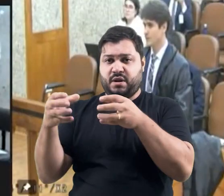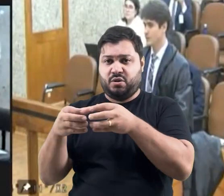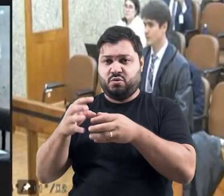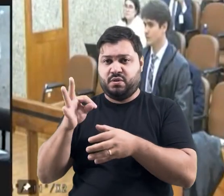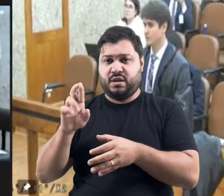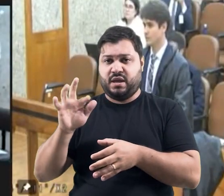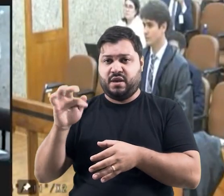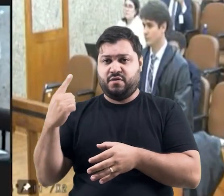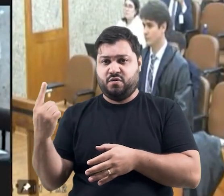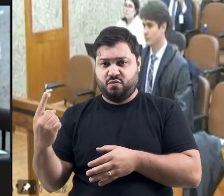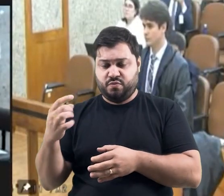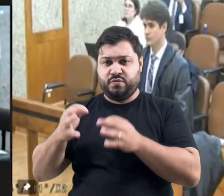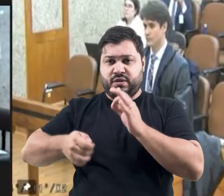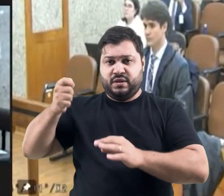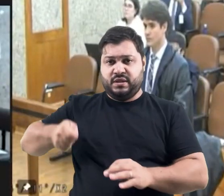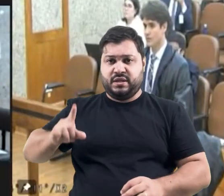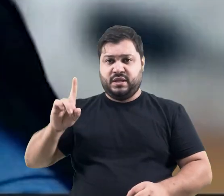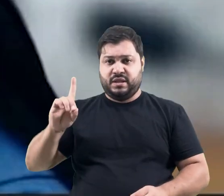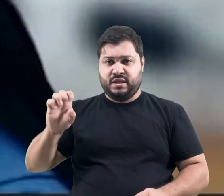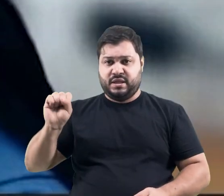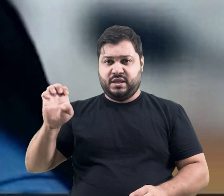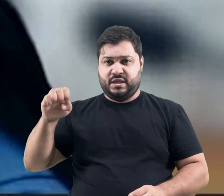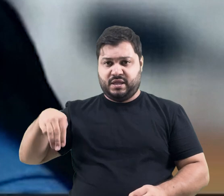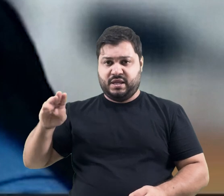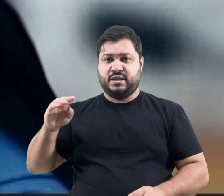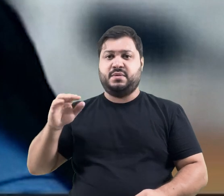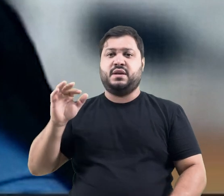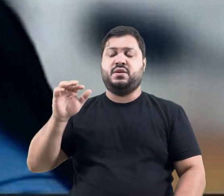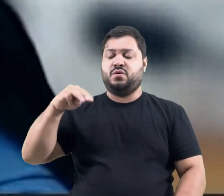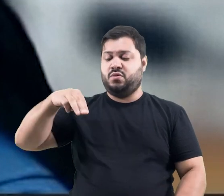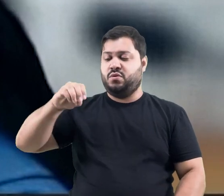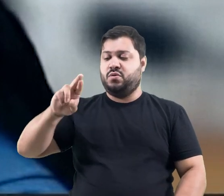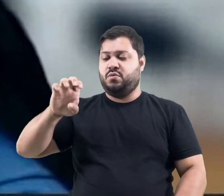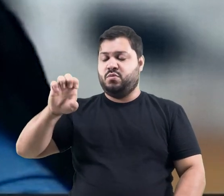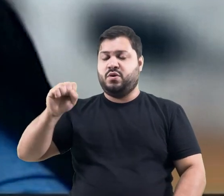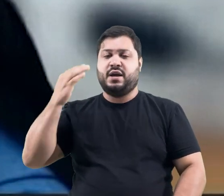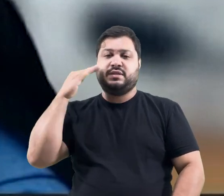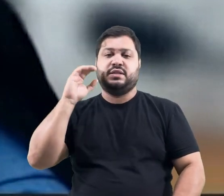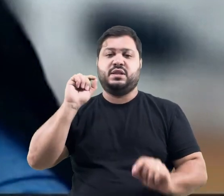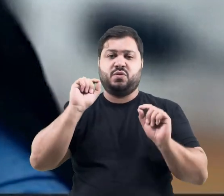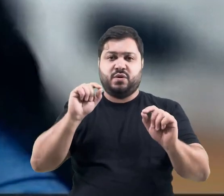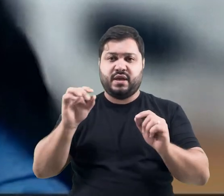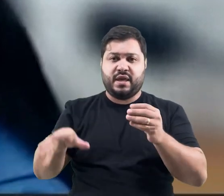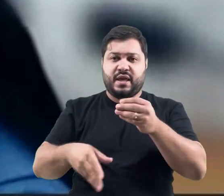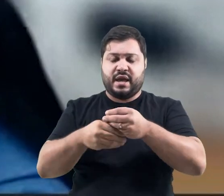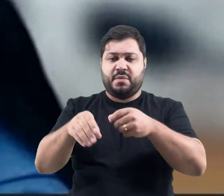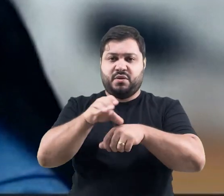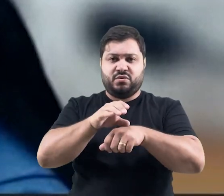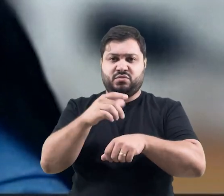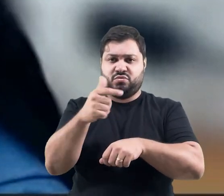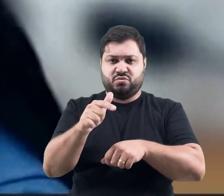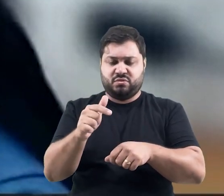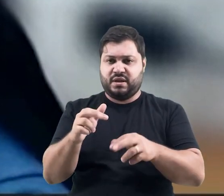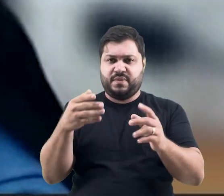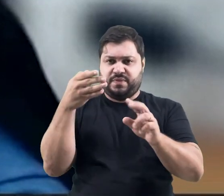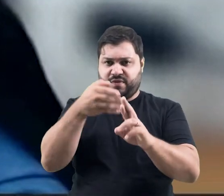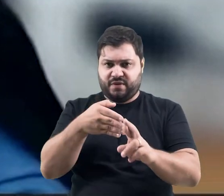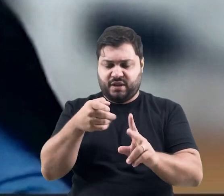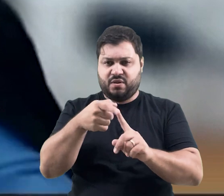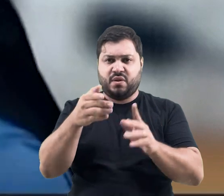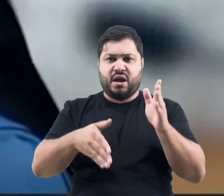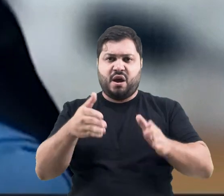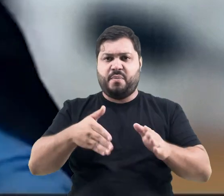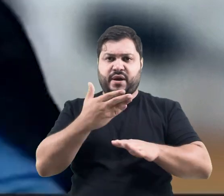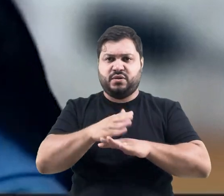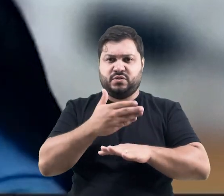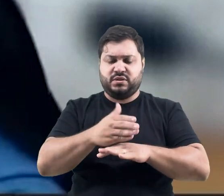do caso na primeira turma do TRF1, desembargador federal Moraes da Rocha, entendeu que, apesar de a emenda constitucional não ter